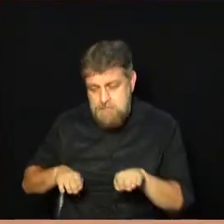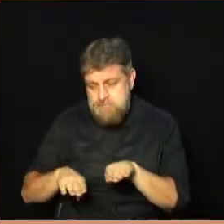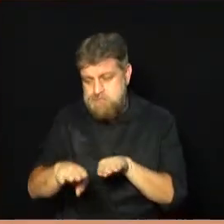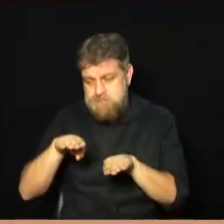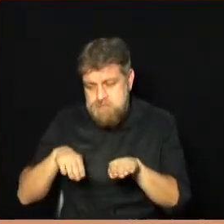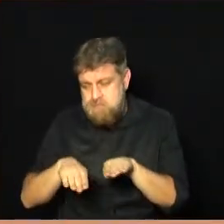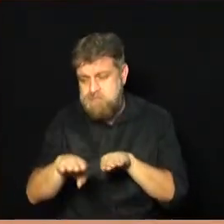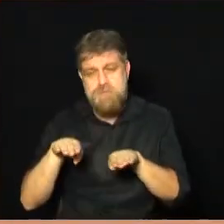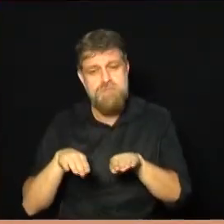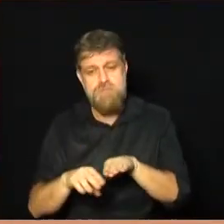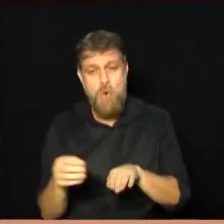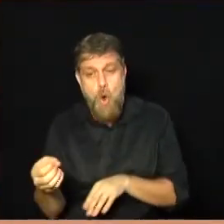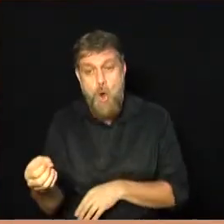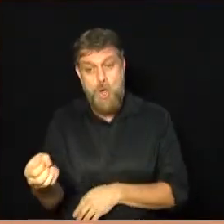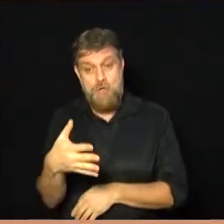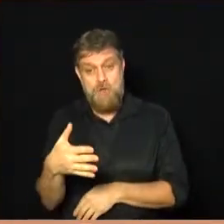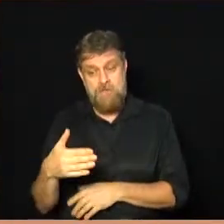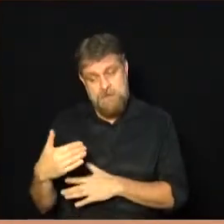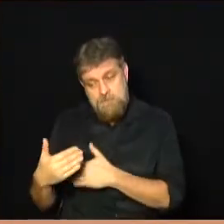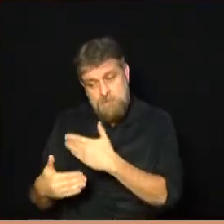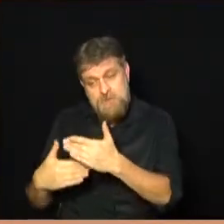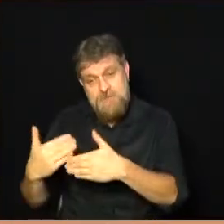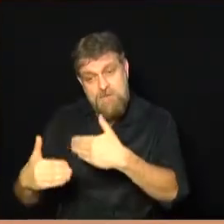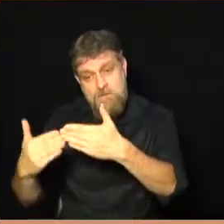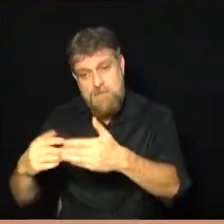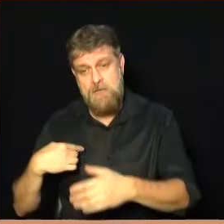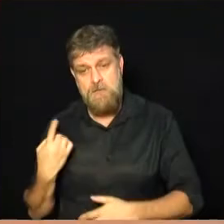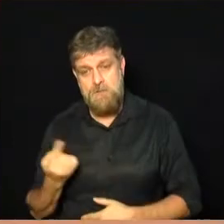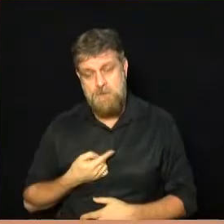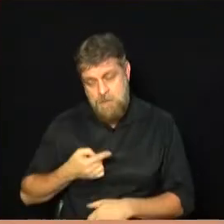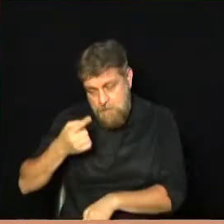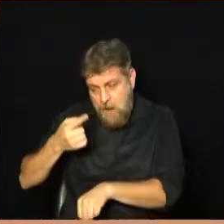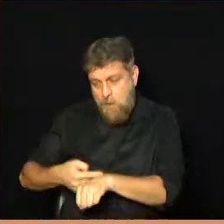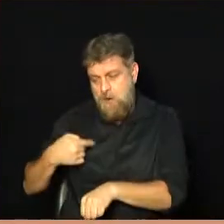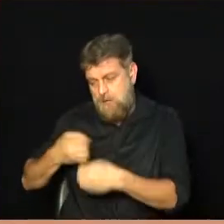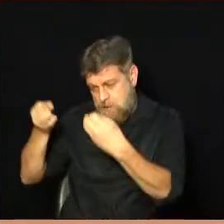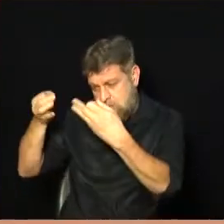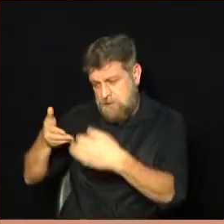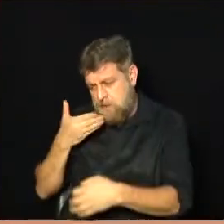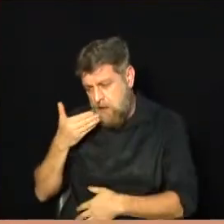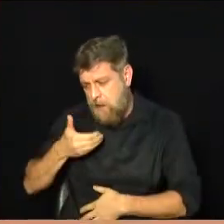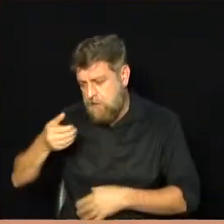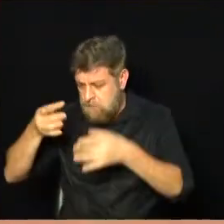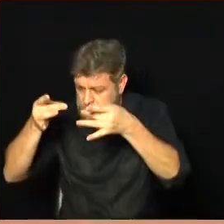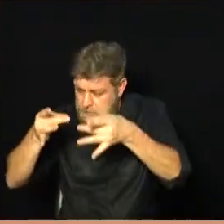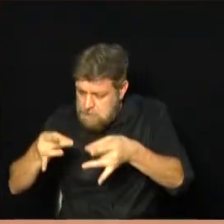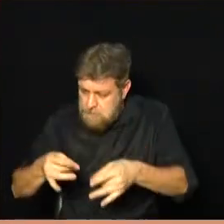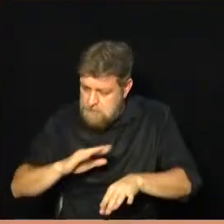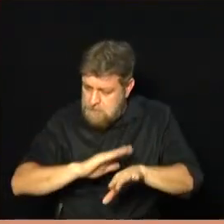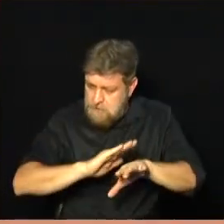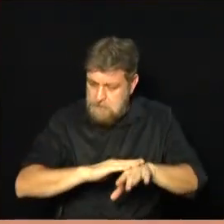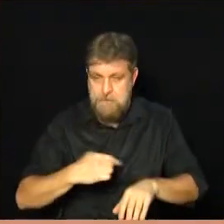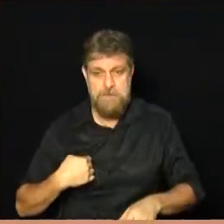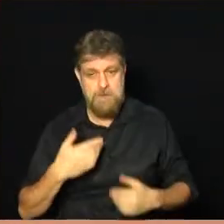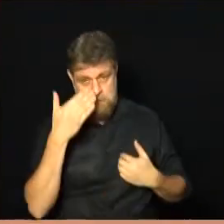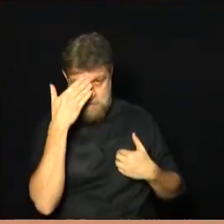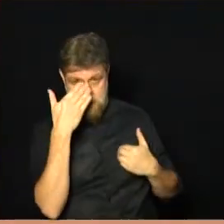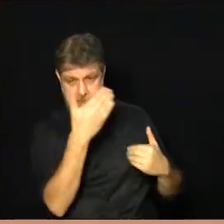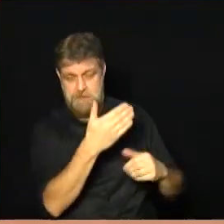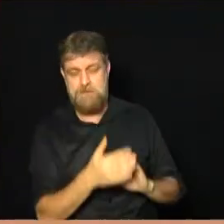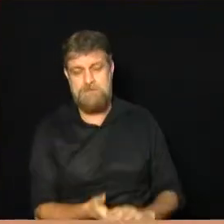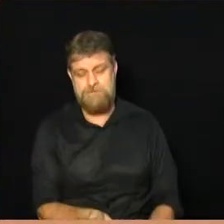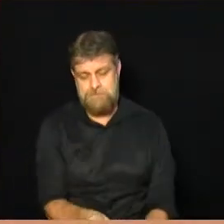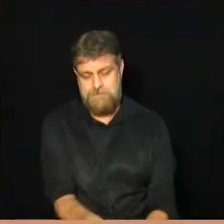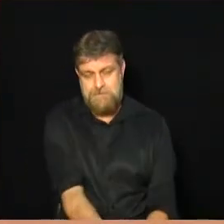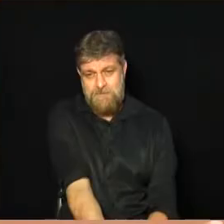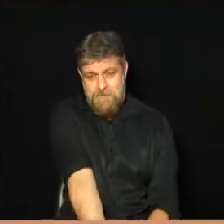entendeu? Então isso está em desenvolvimento, nós podemos uma hora até explicar para você como é que a gente está fazendo. Então, agradeço. O